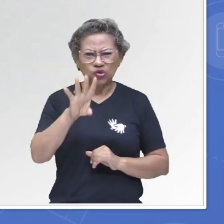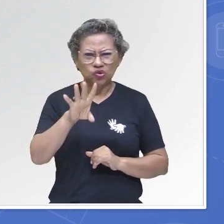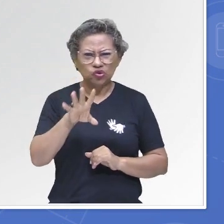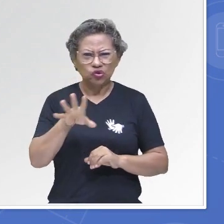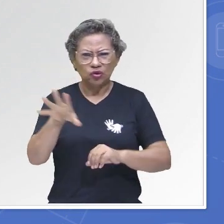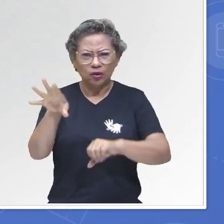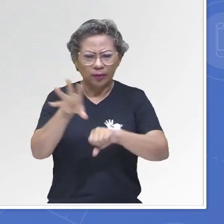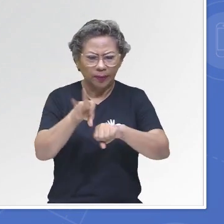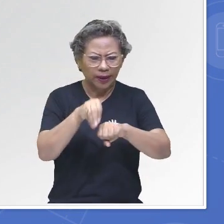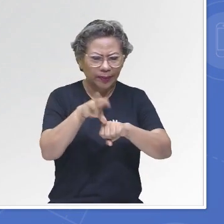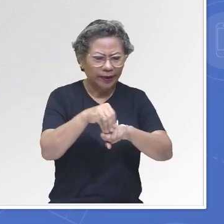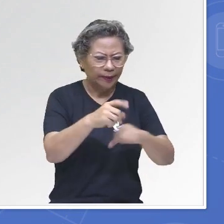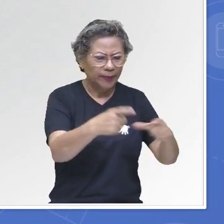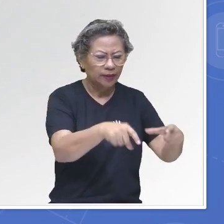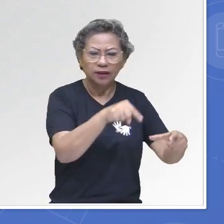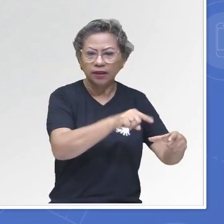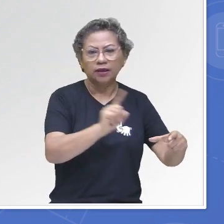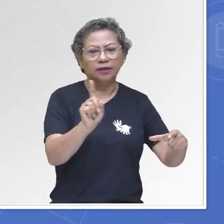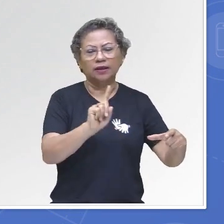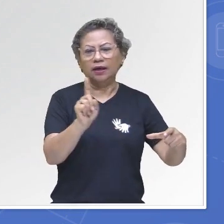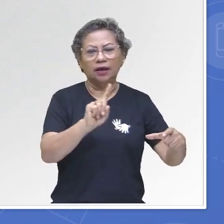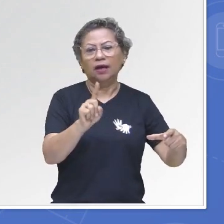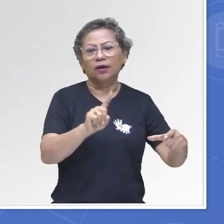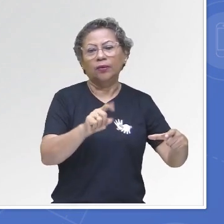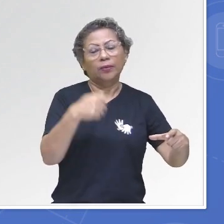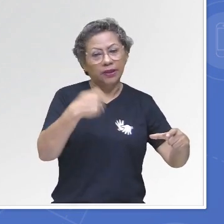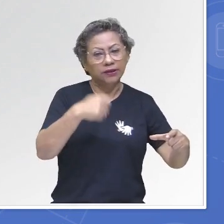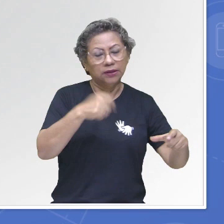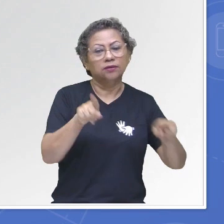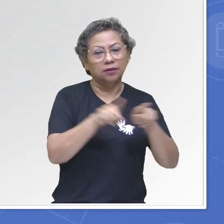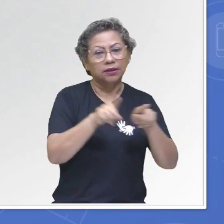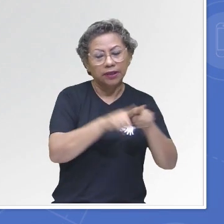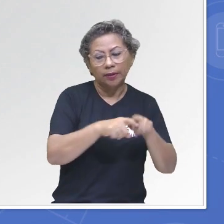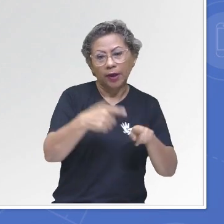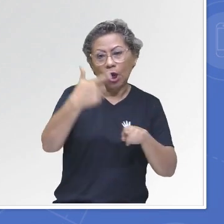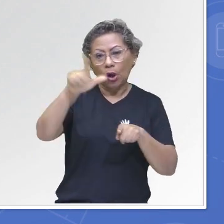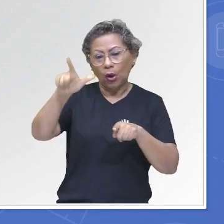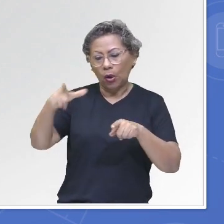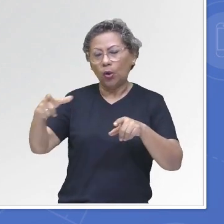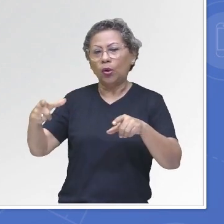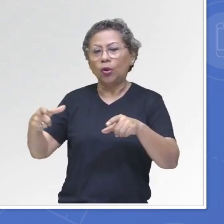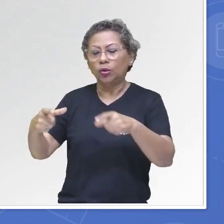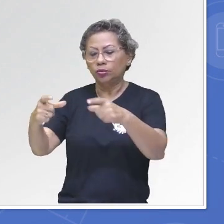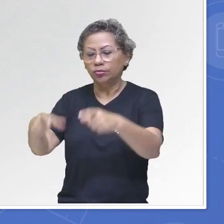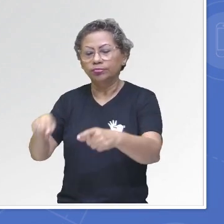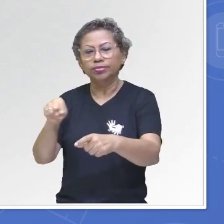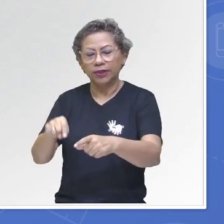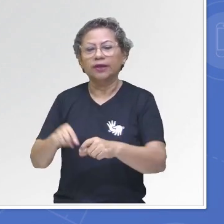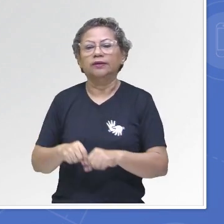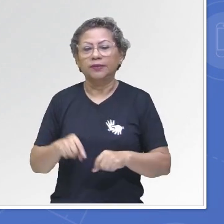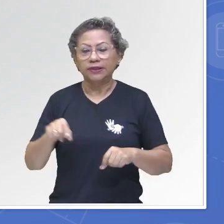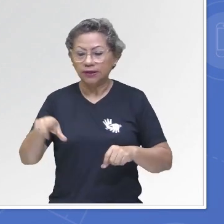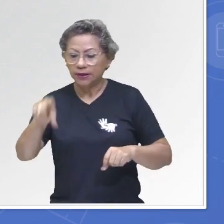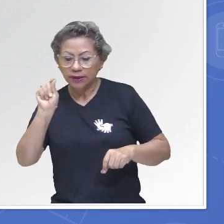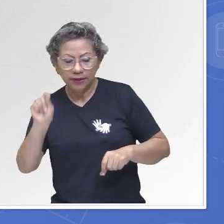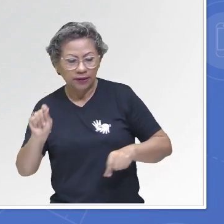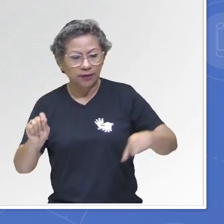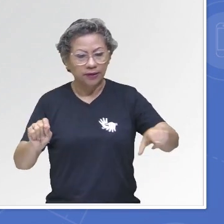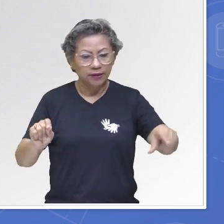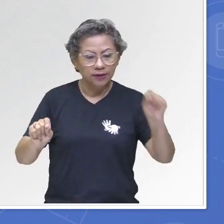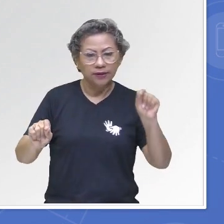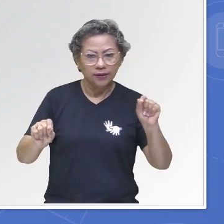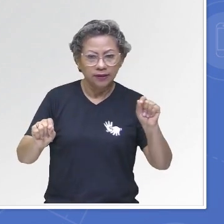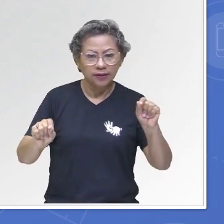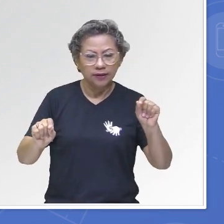num único bairro, né? Eu não posso ignorar os outros bairros, então eu tenho que pelo menos pegar ali uma amostra de cada bairro.